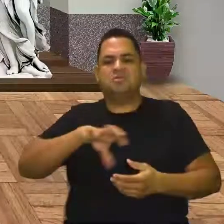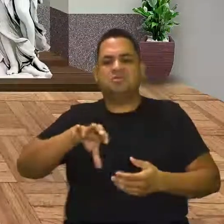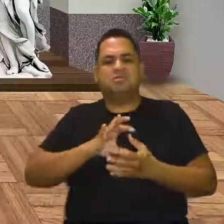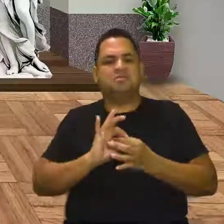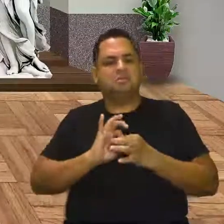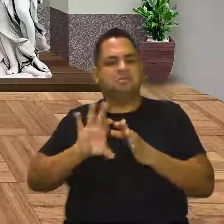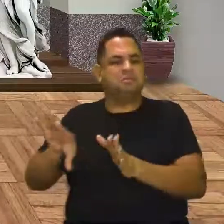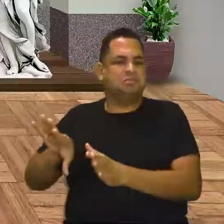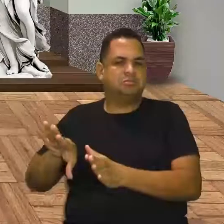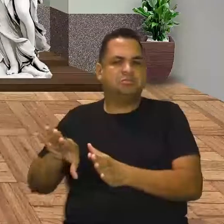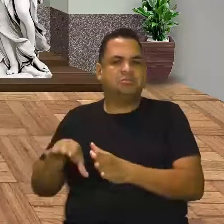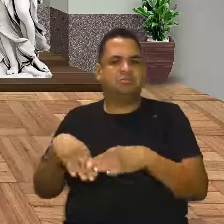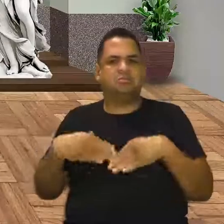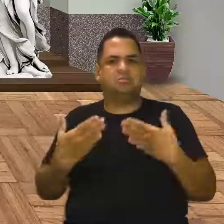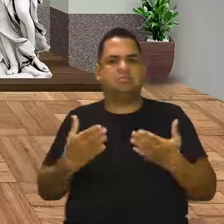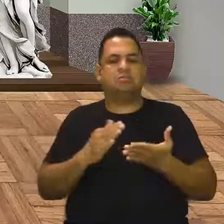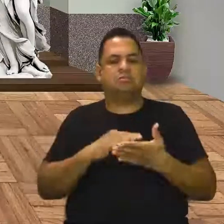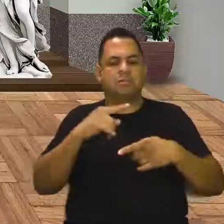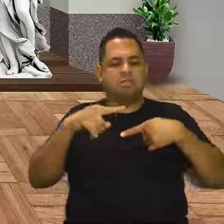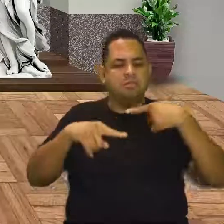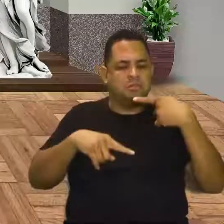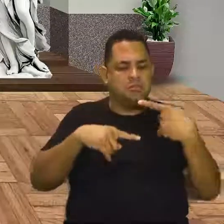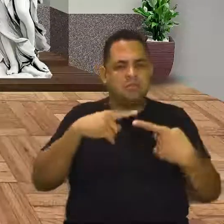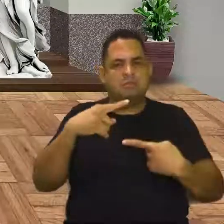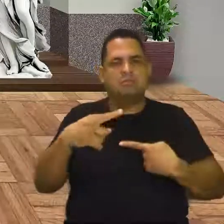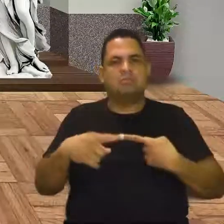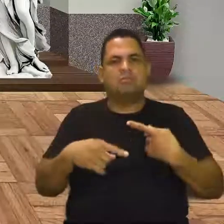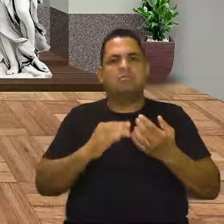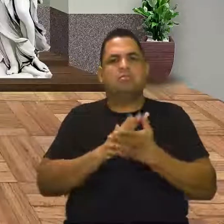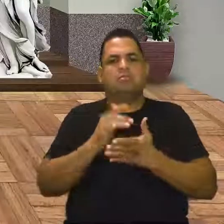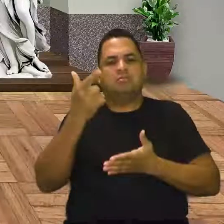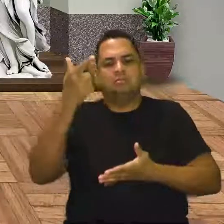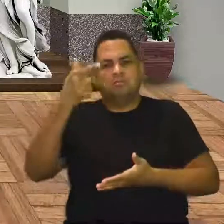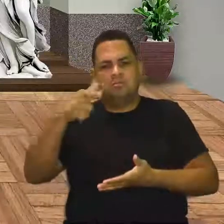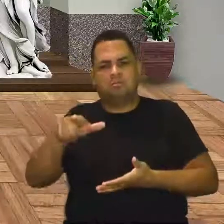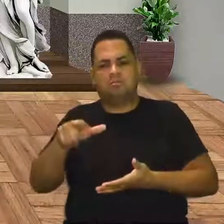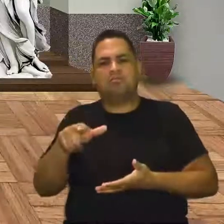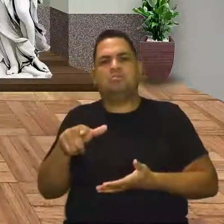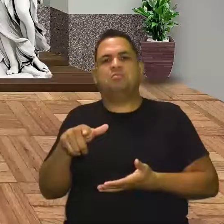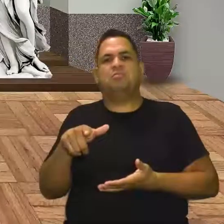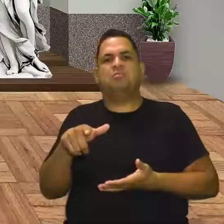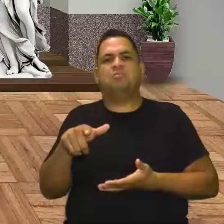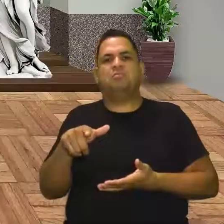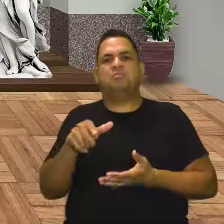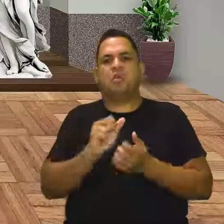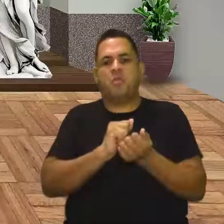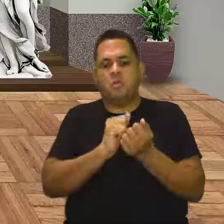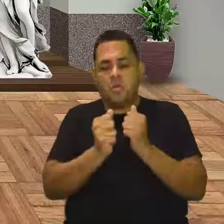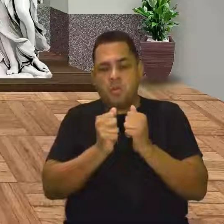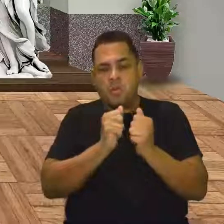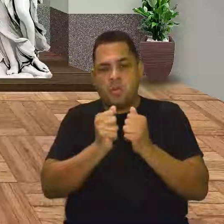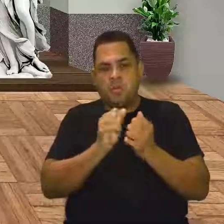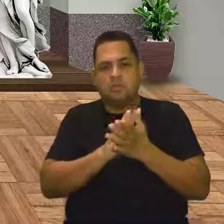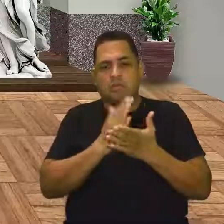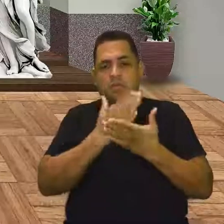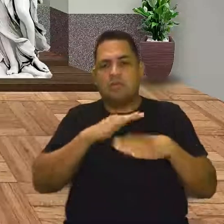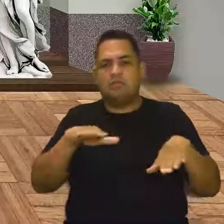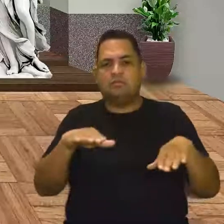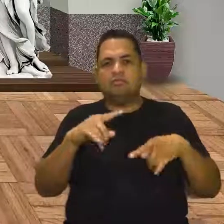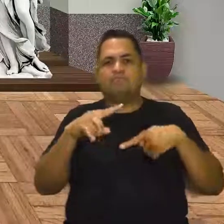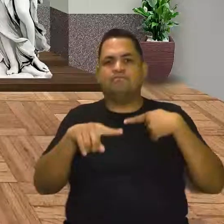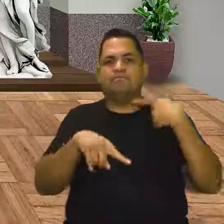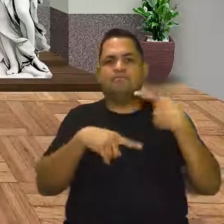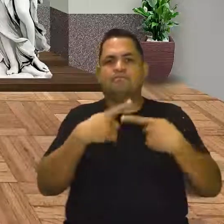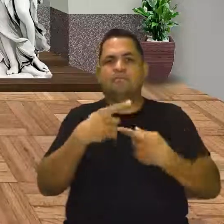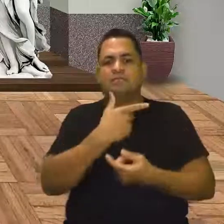fora. Com o passar do tempo, eles conseguiram controlar e aí tudo acabou. Mas